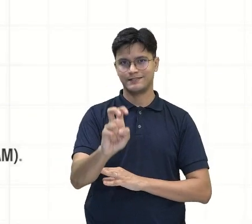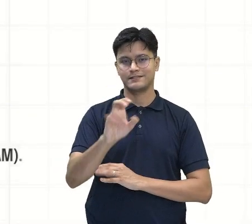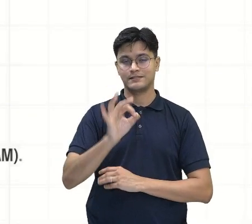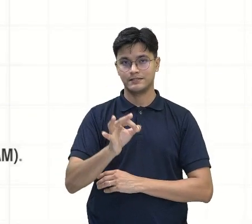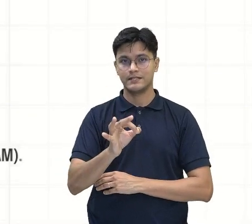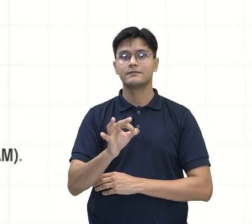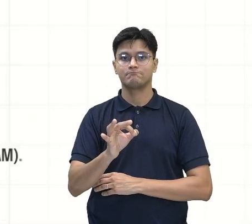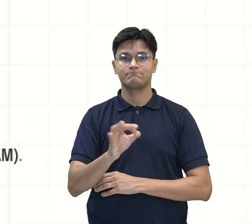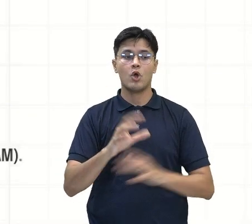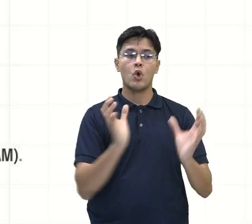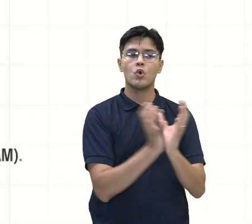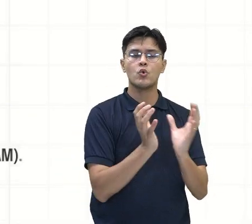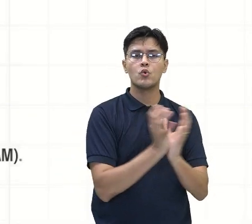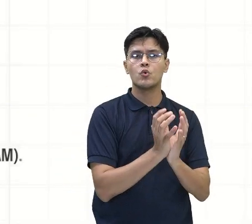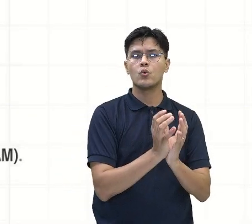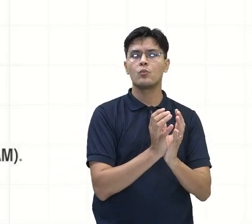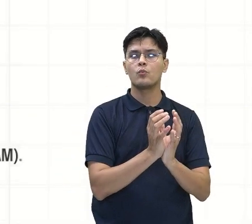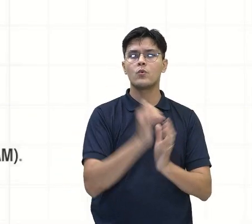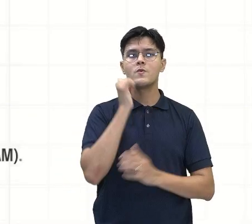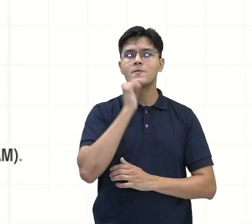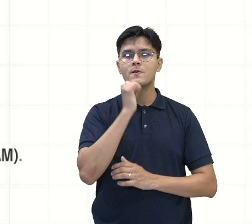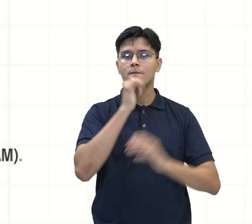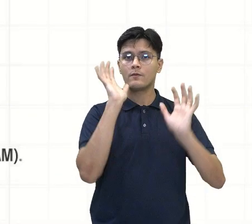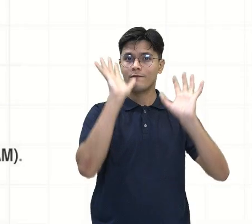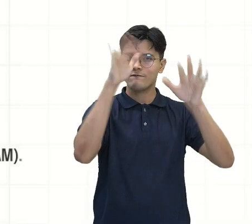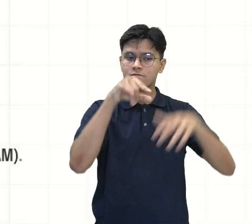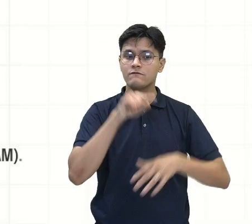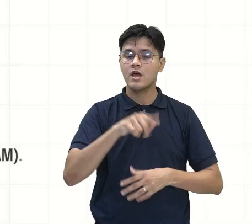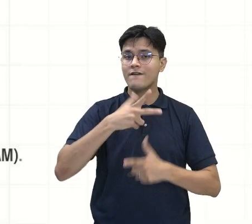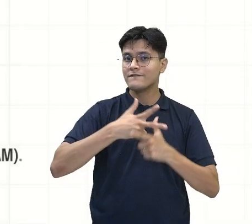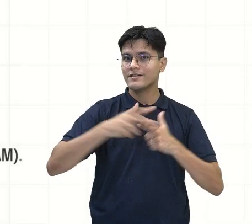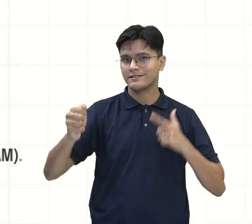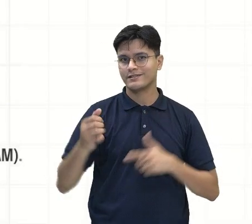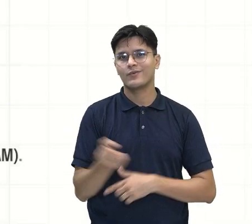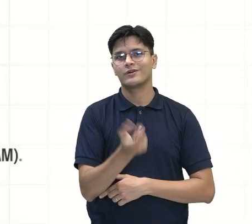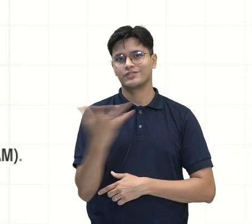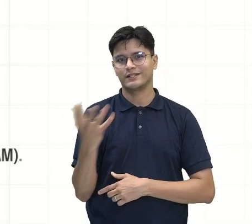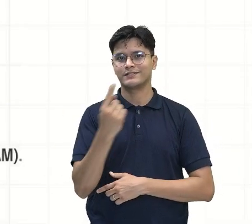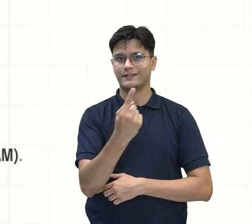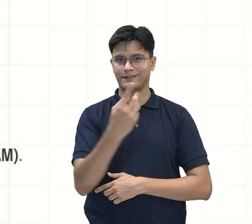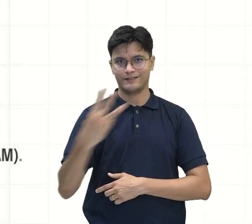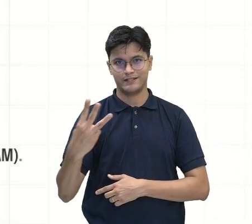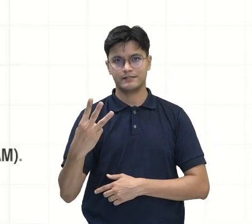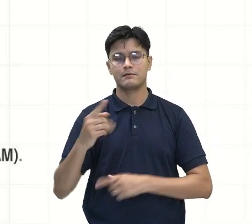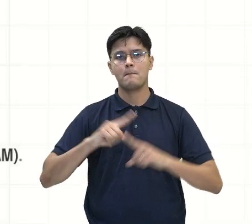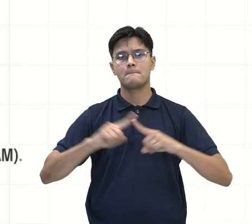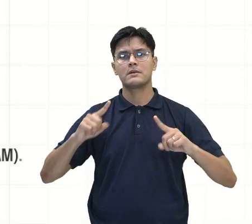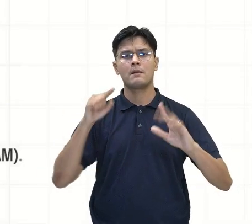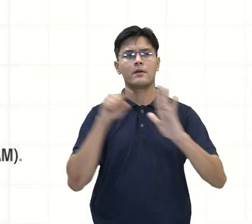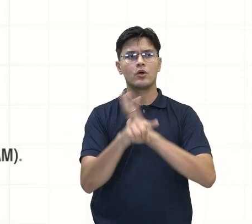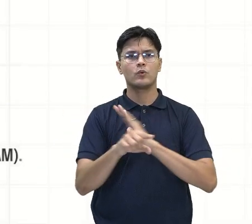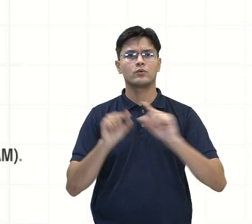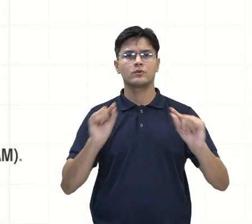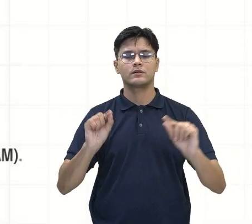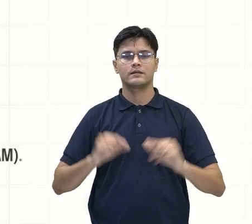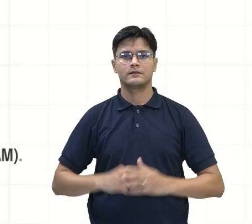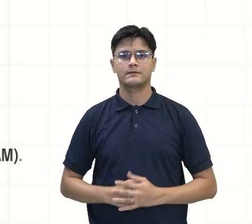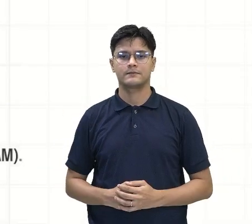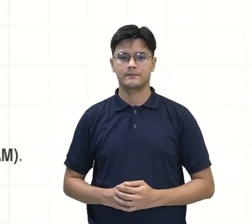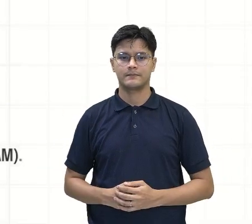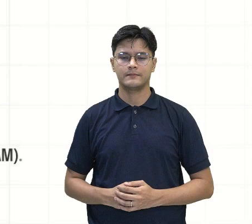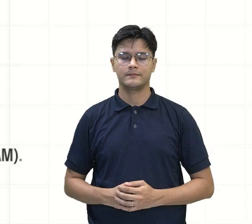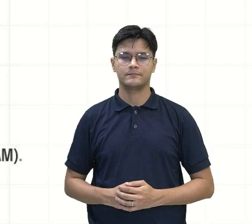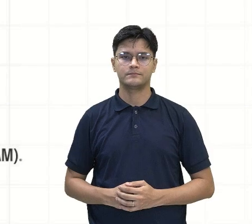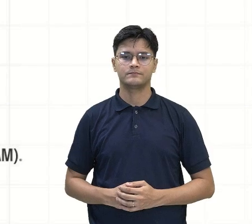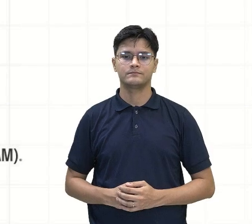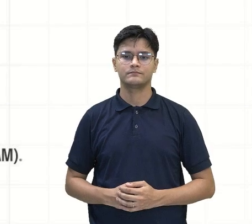a equipe ganhou 13 dessas partidas. Mas olha qual foi a pergunta que ele fez. Qual foi o número